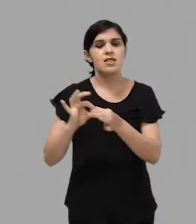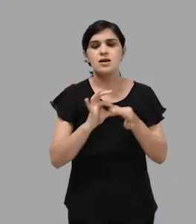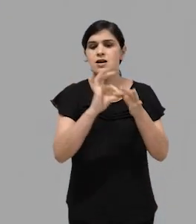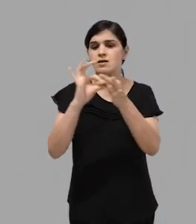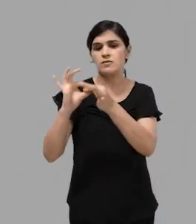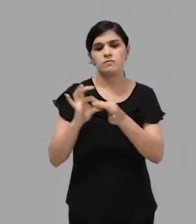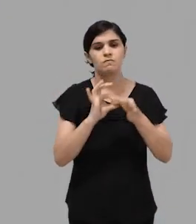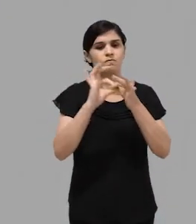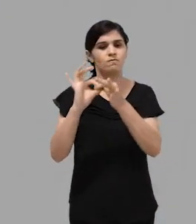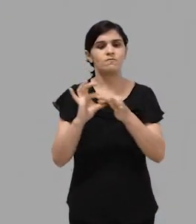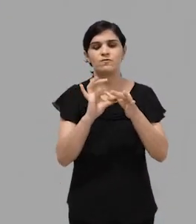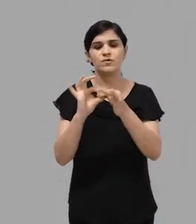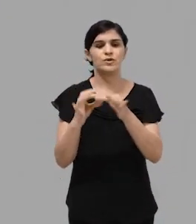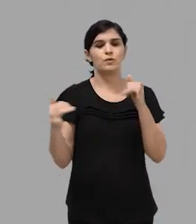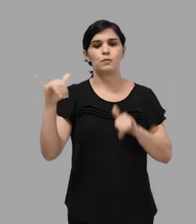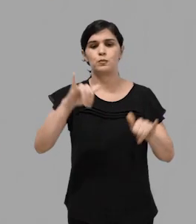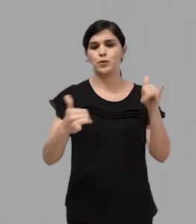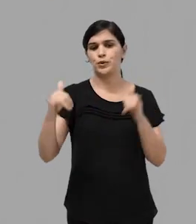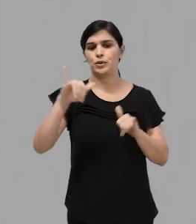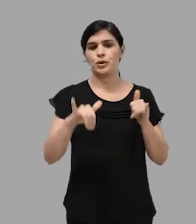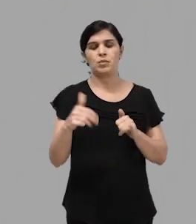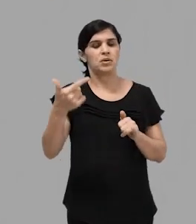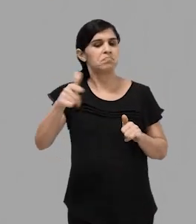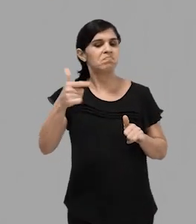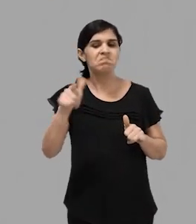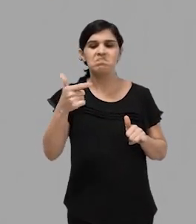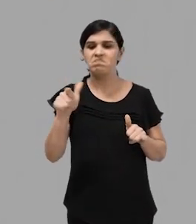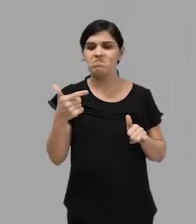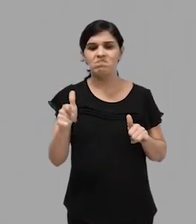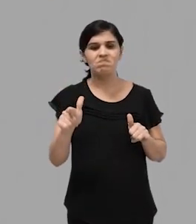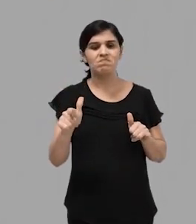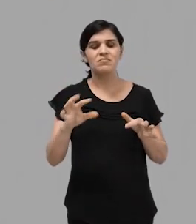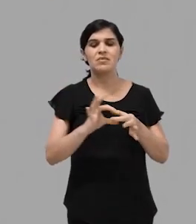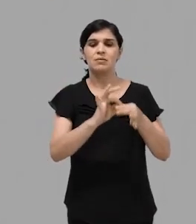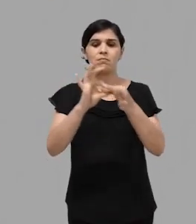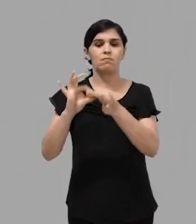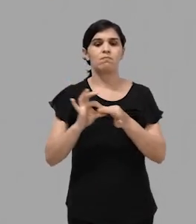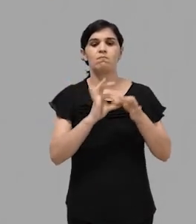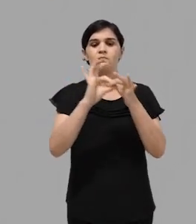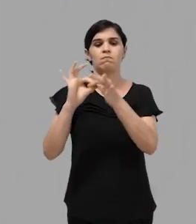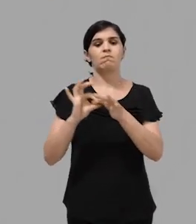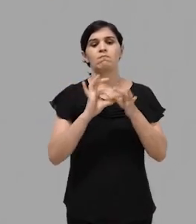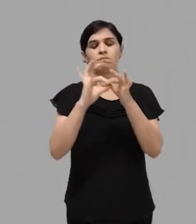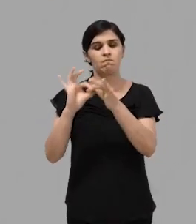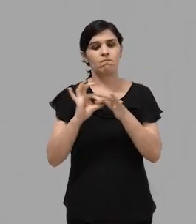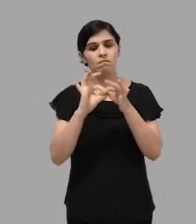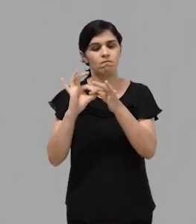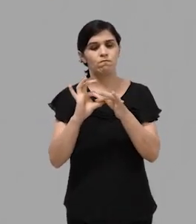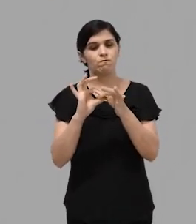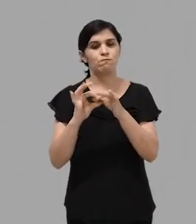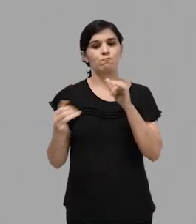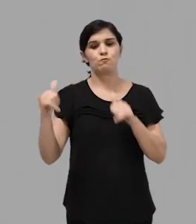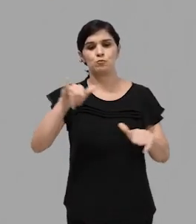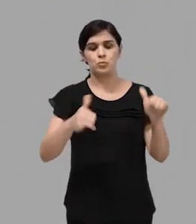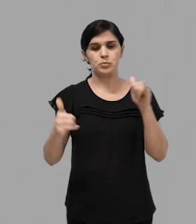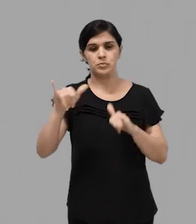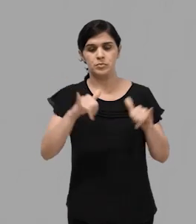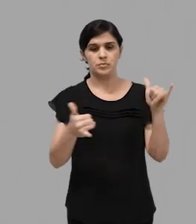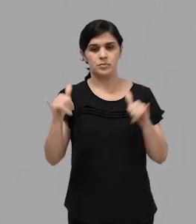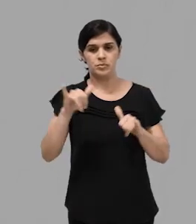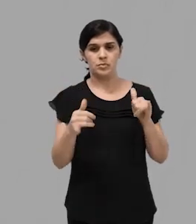ligações químicas, eu não vou ter a eletronegatividade. Por quê? Porque ela surge justamente quando